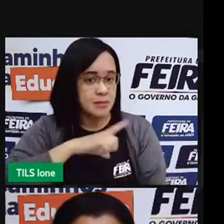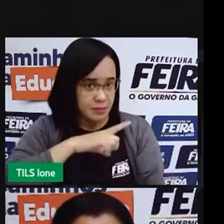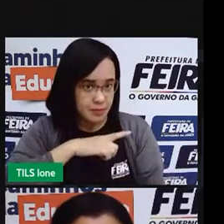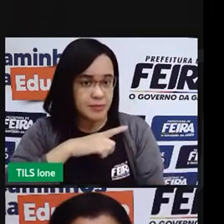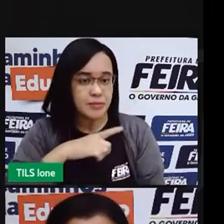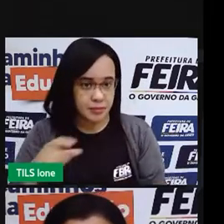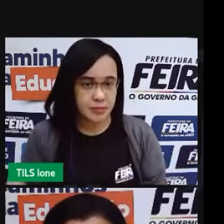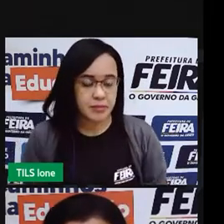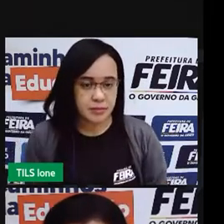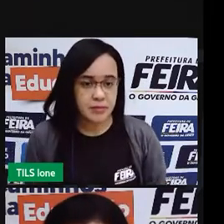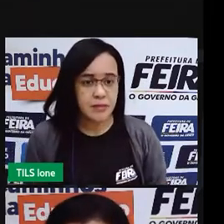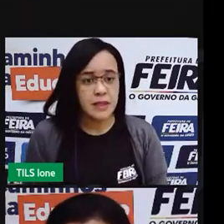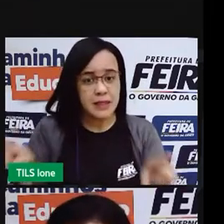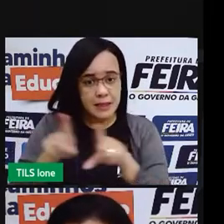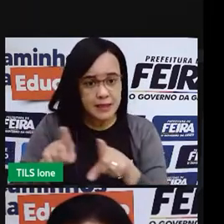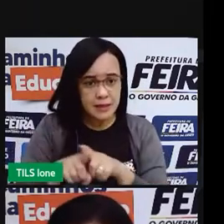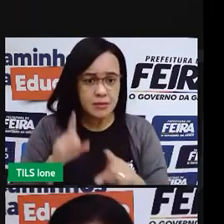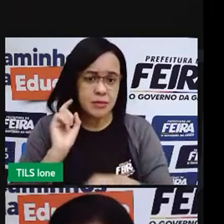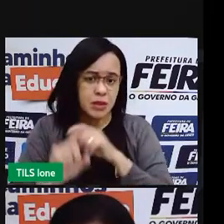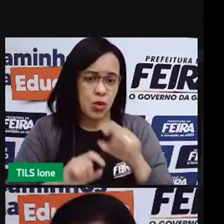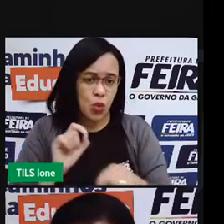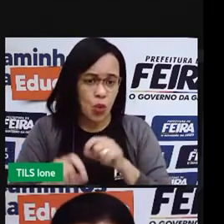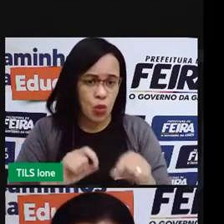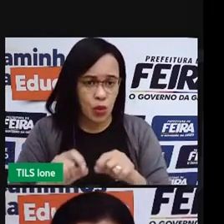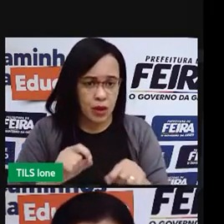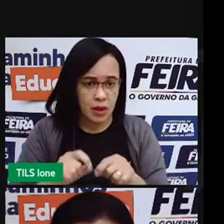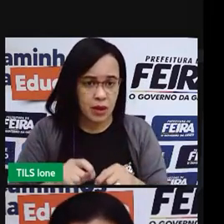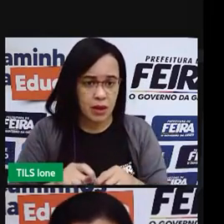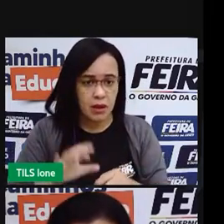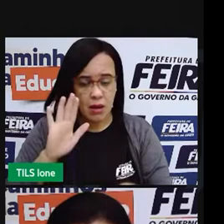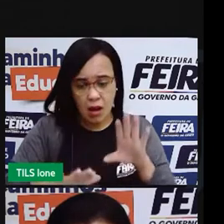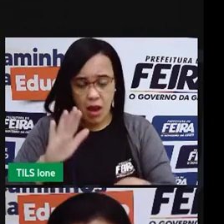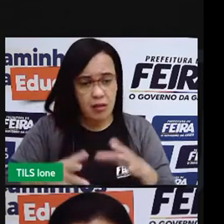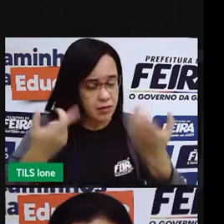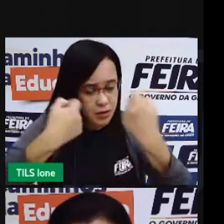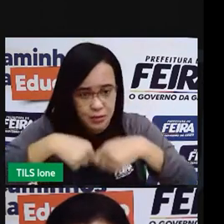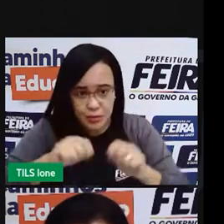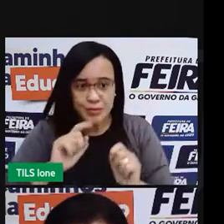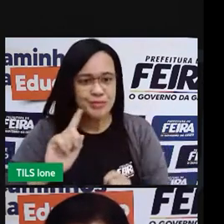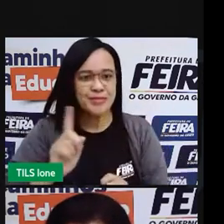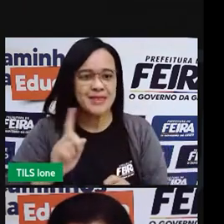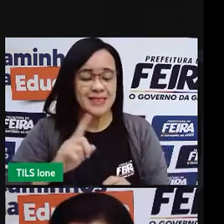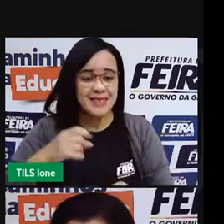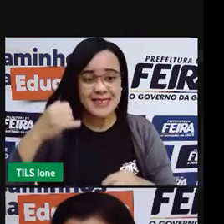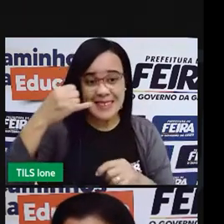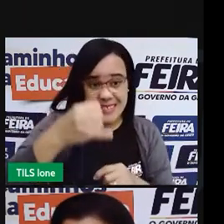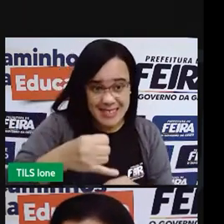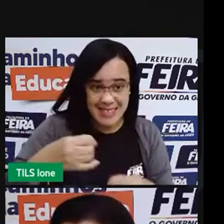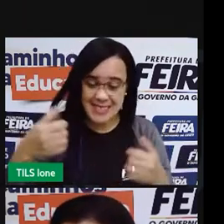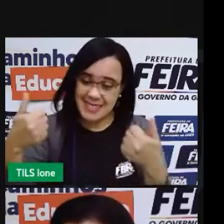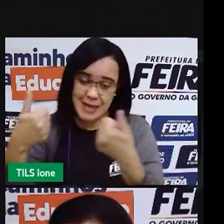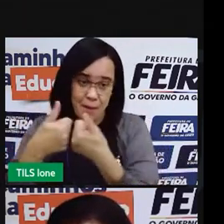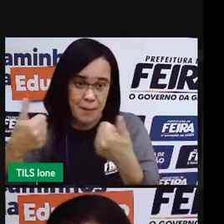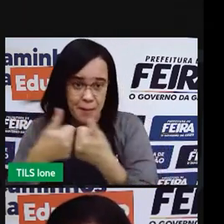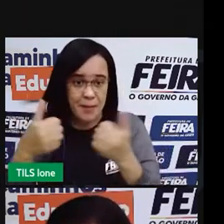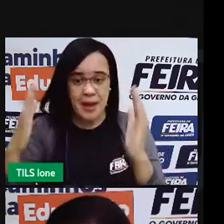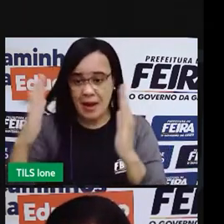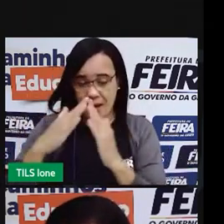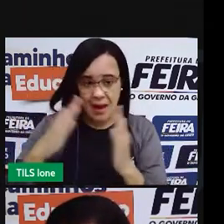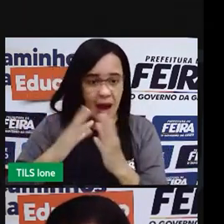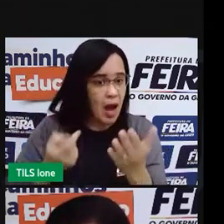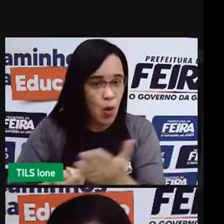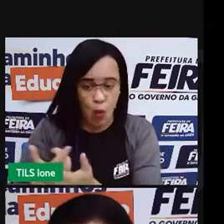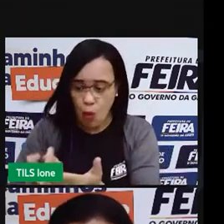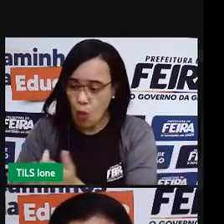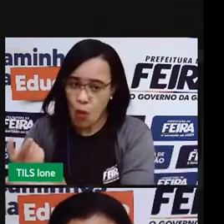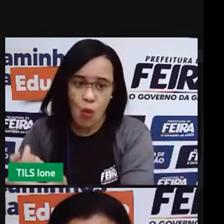até deixa de consumir combustível, já que você, se for algum lugar bem perto da sua casa, você nem vai precisar de um